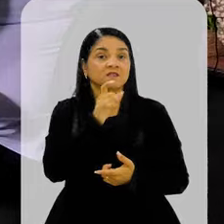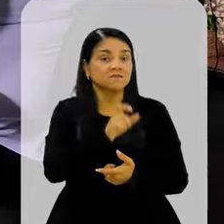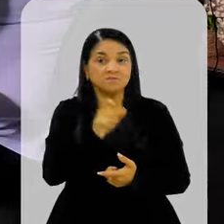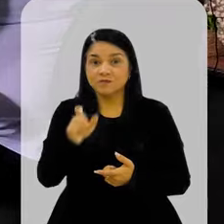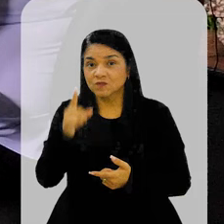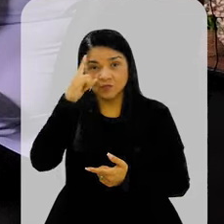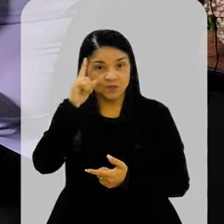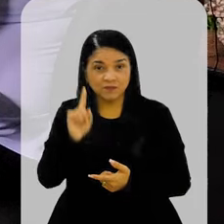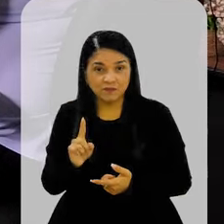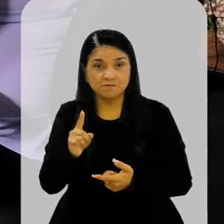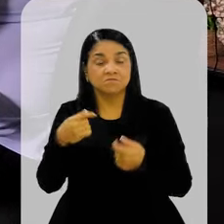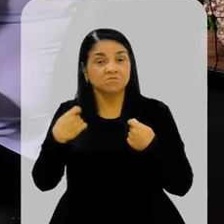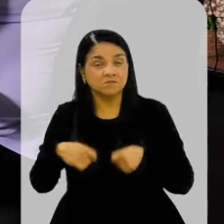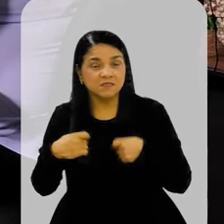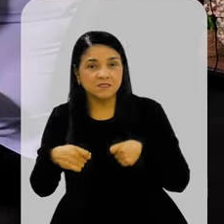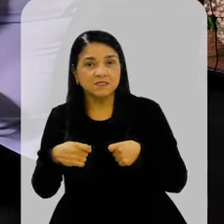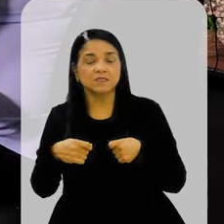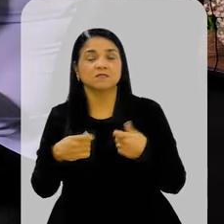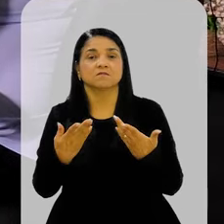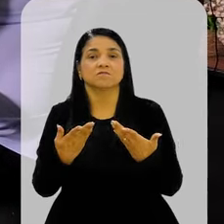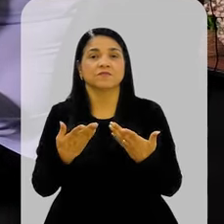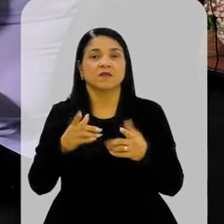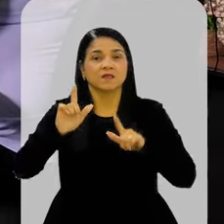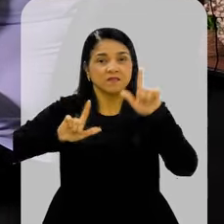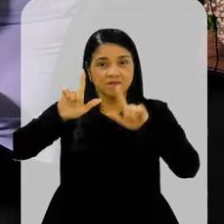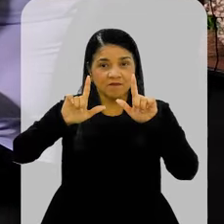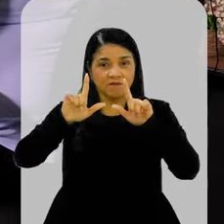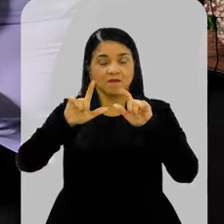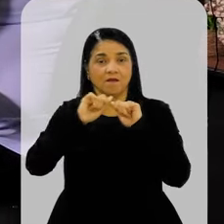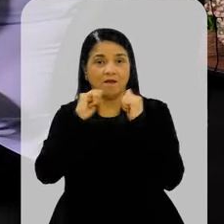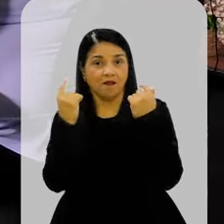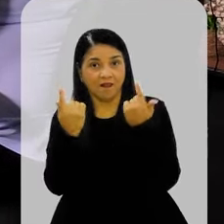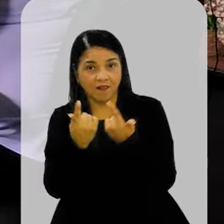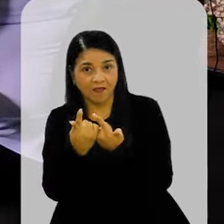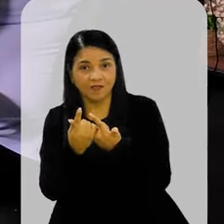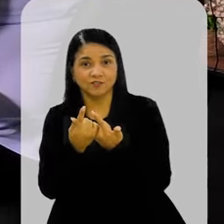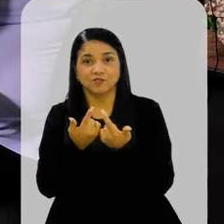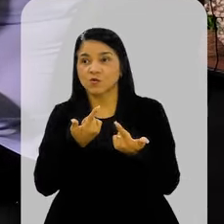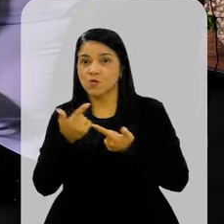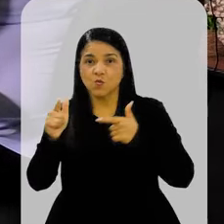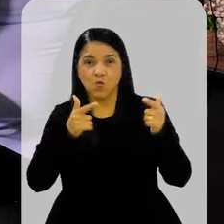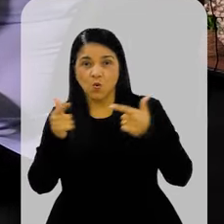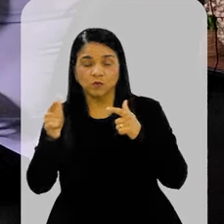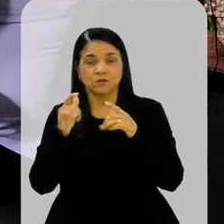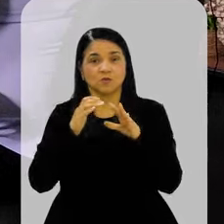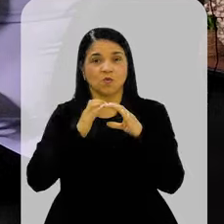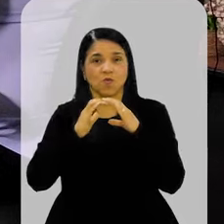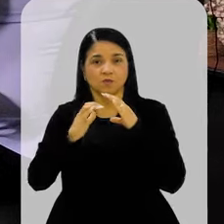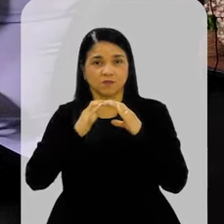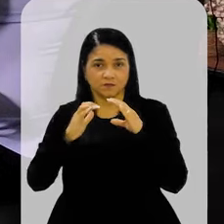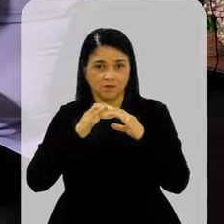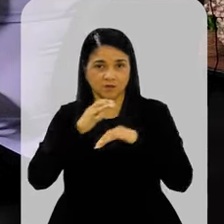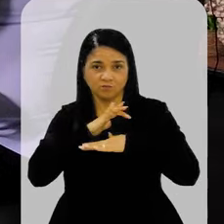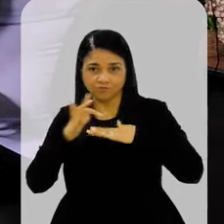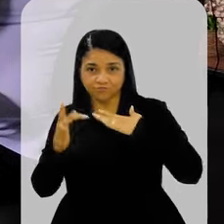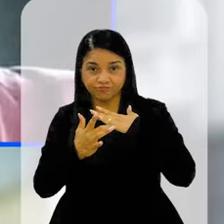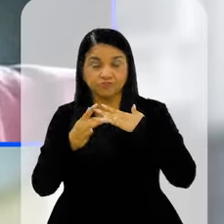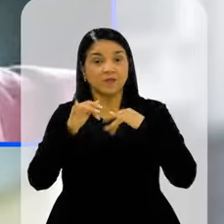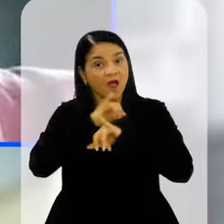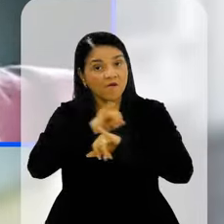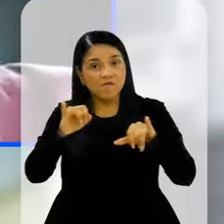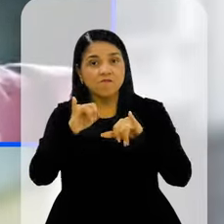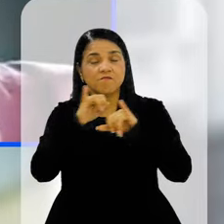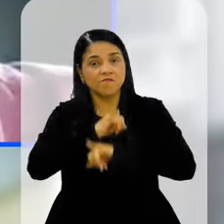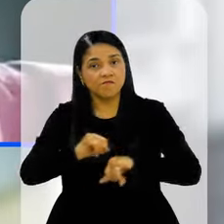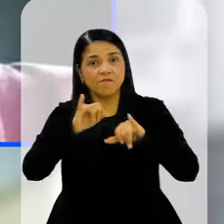intervenção de bem-estar animal. Ou seja, as pessoas não sabem, a gente precisa inclusive de contar com TV alerta e